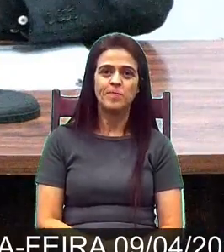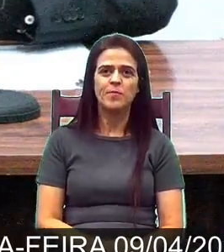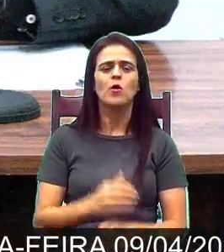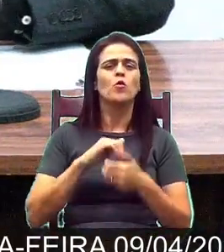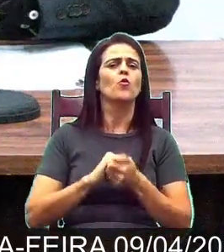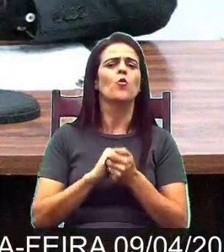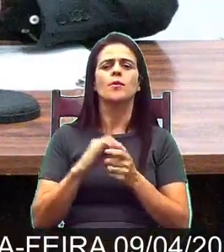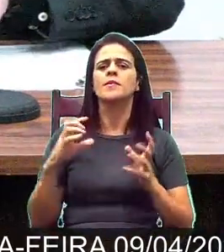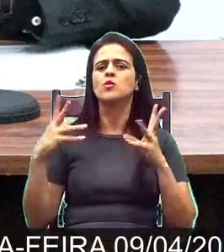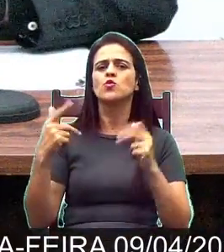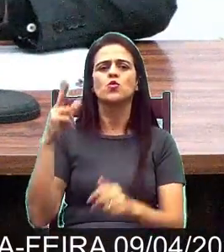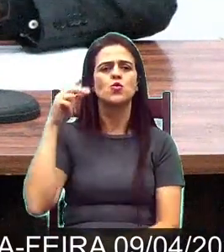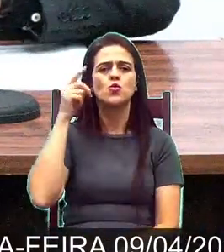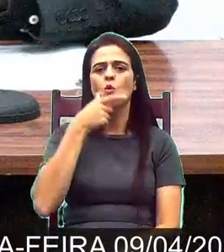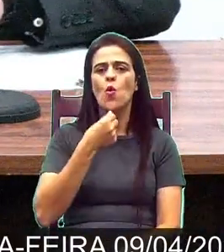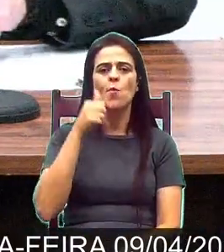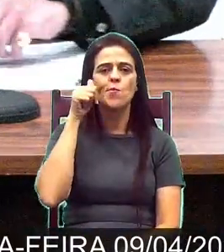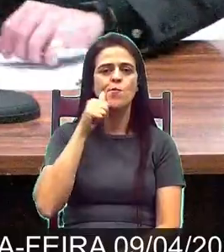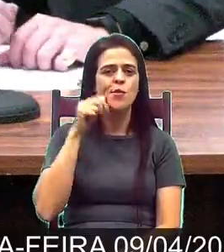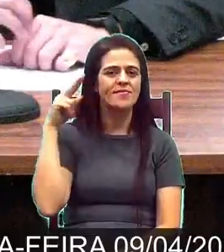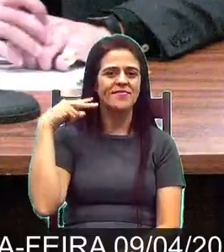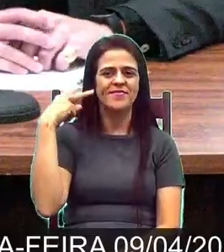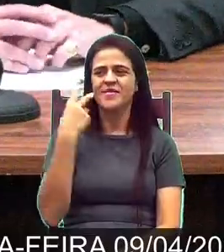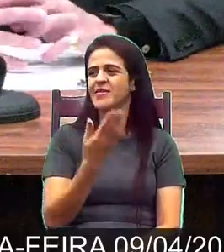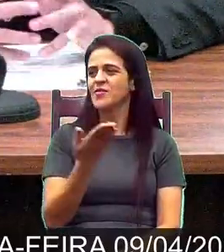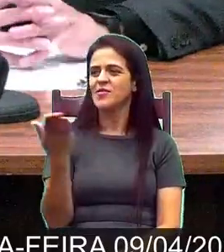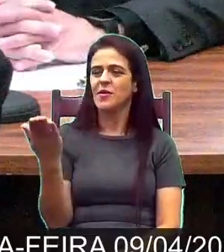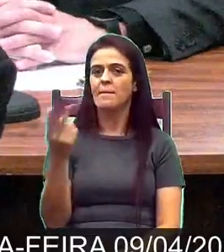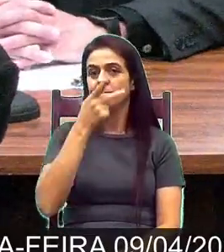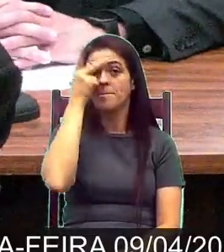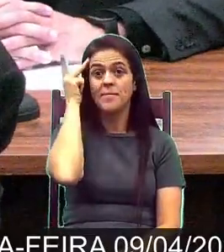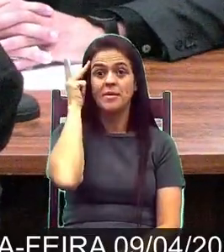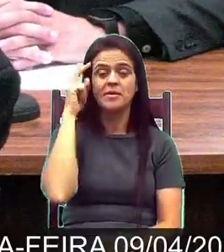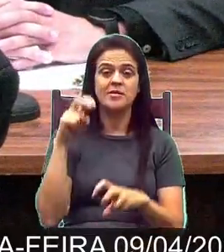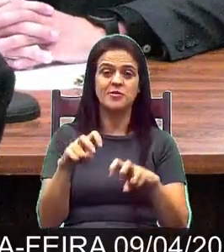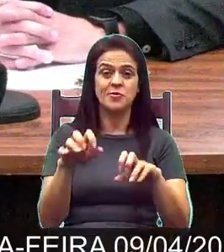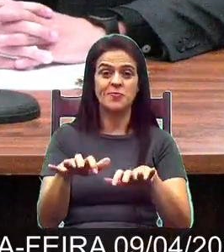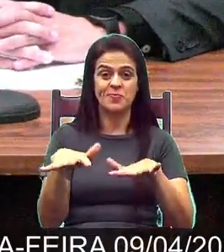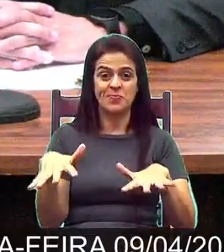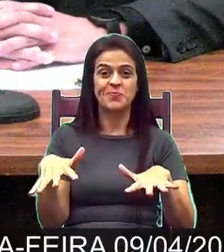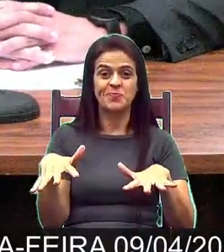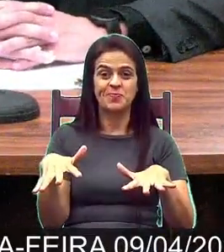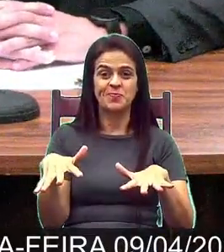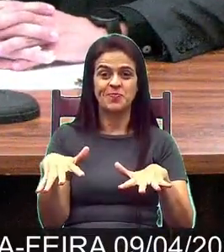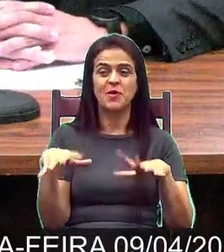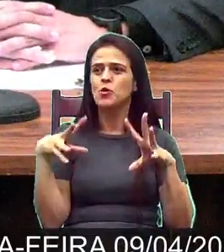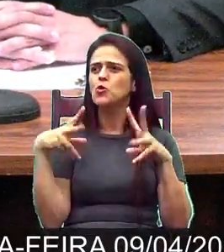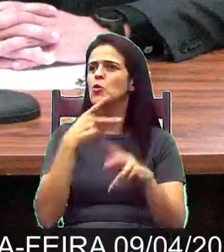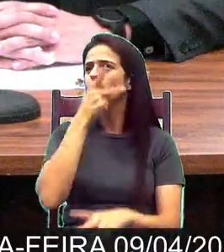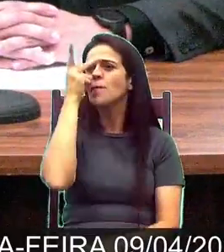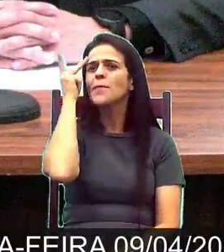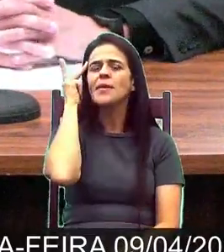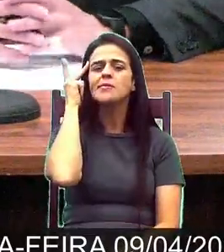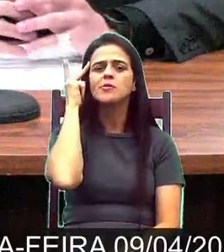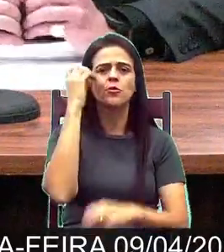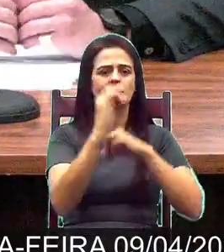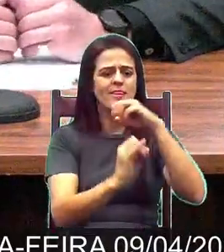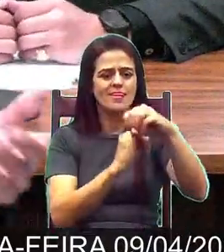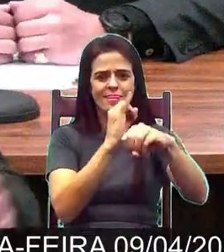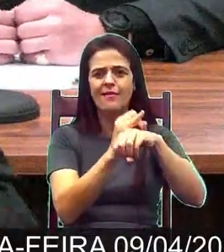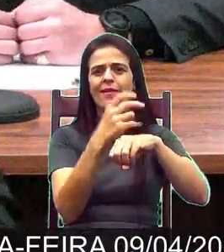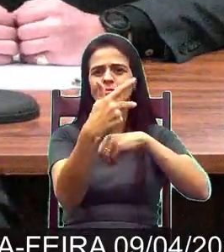os colegas vereador, vereadora, público presente, né, todo o pessoal que está lá